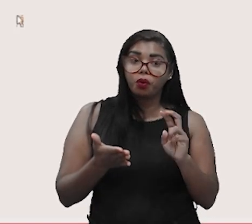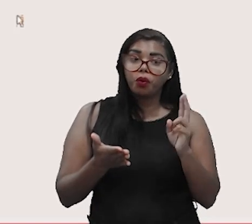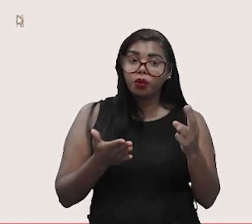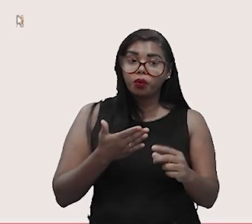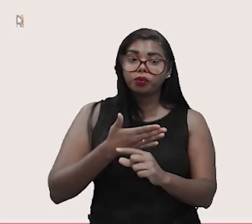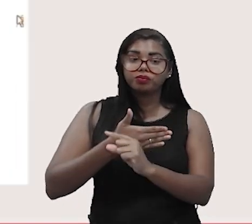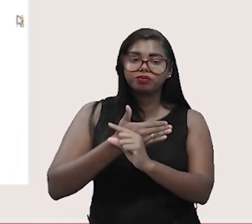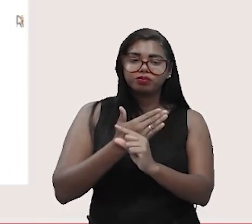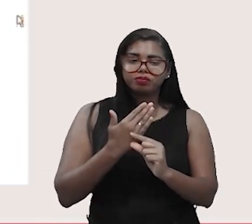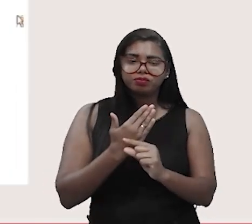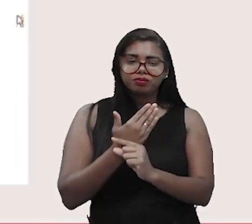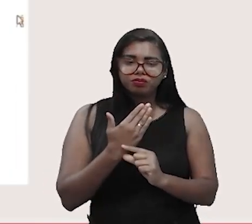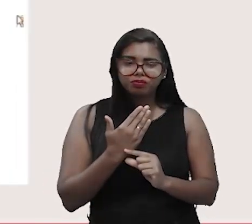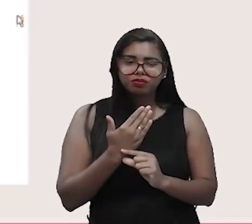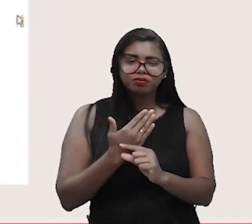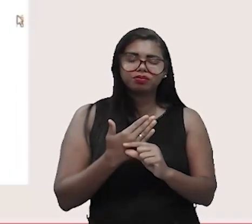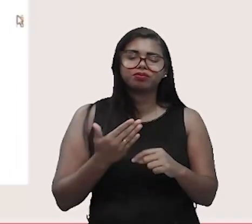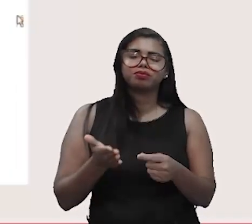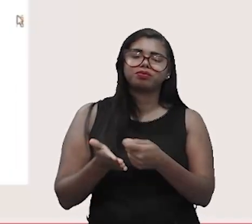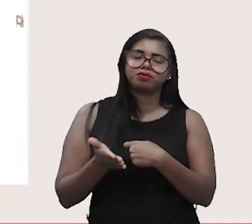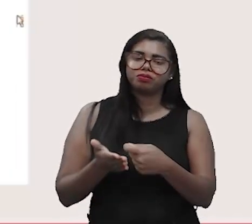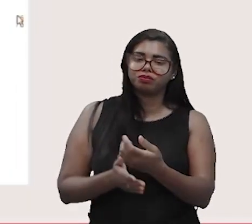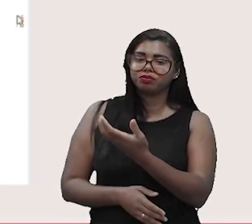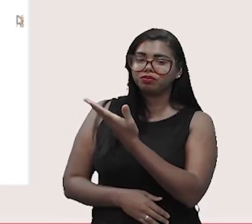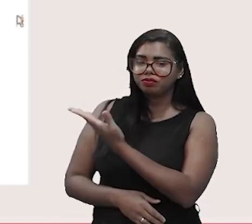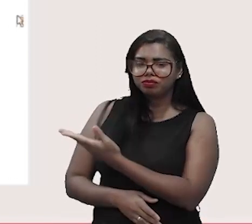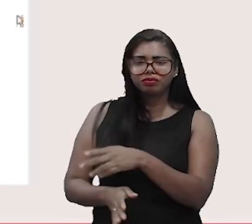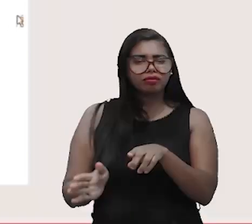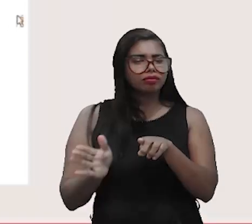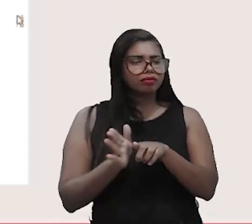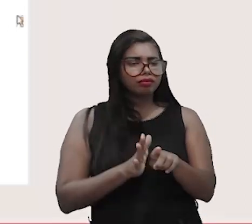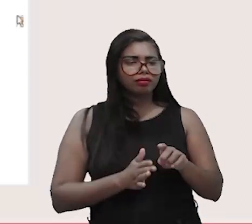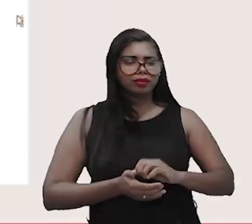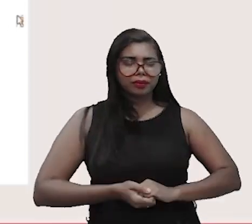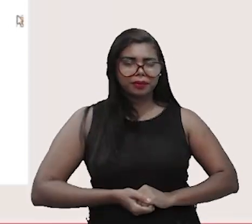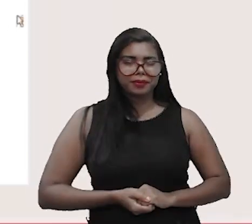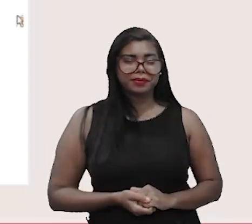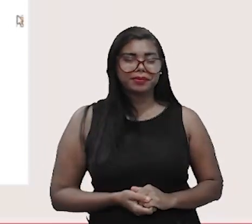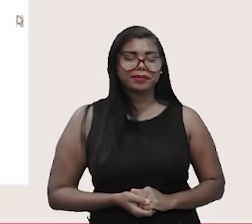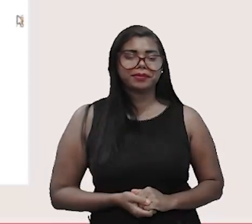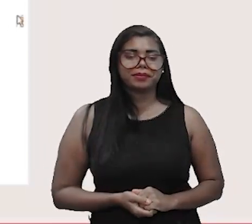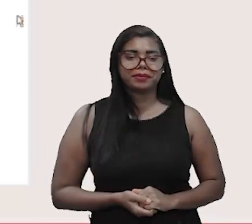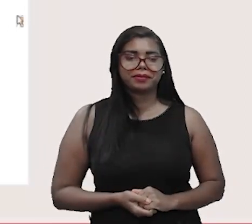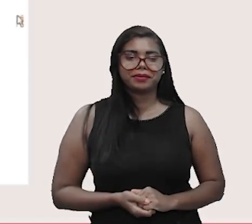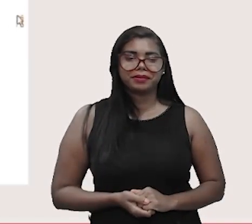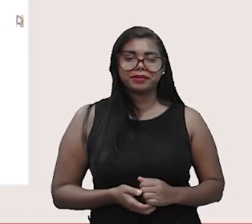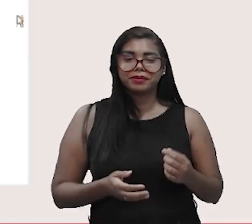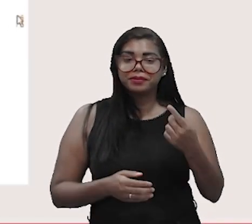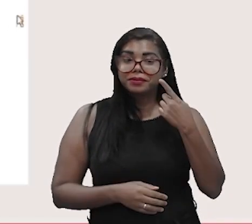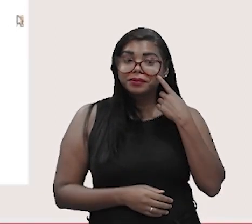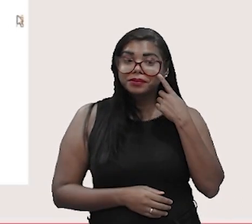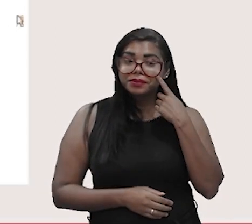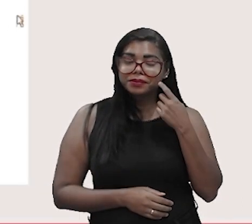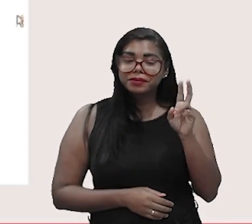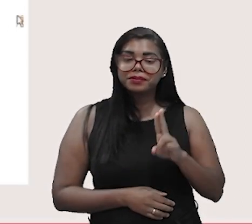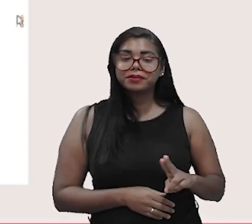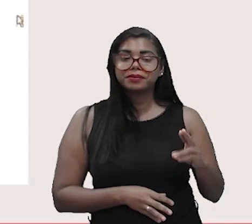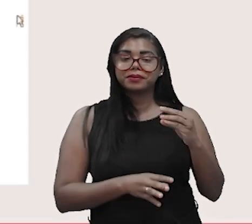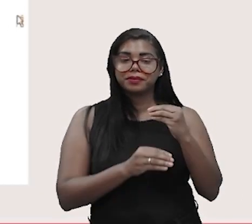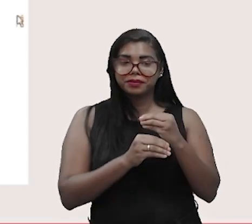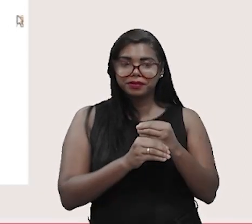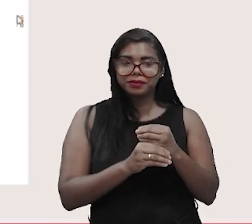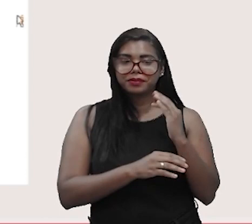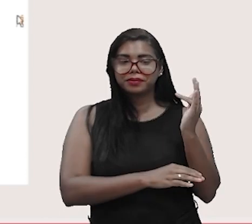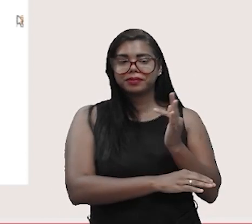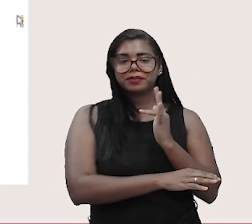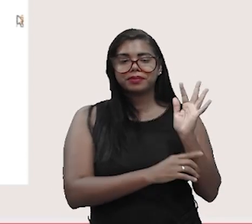vai na questão, Roberto. E aí ele diz, veja bem, o uso da norma padrão defendido por um dos personagens